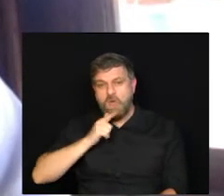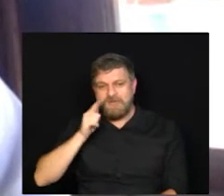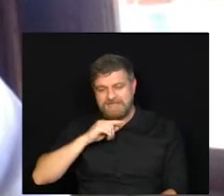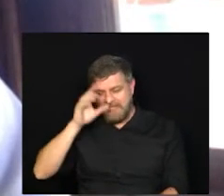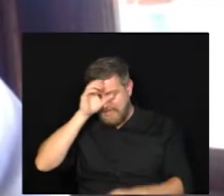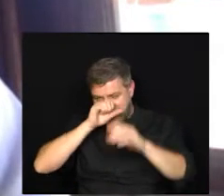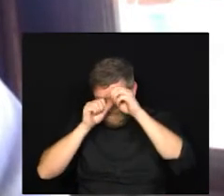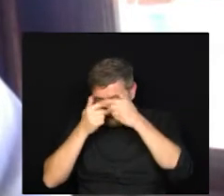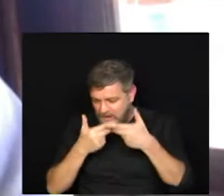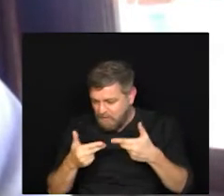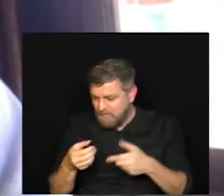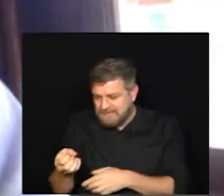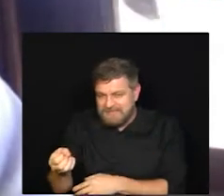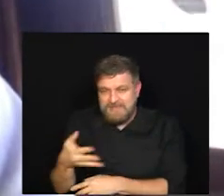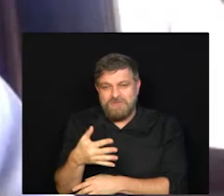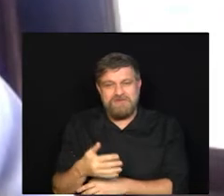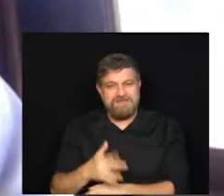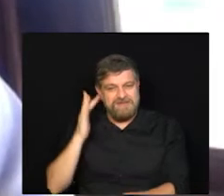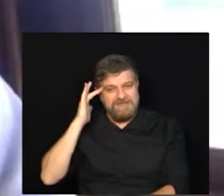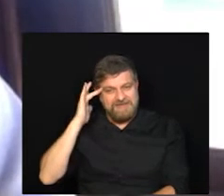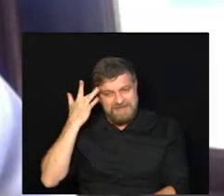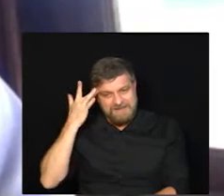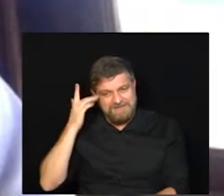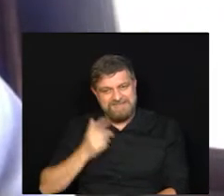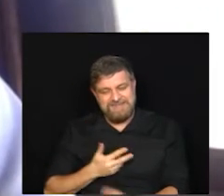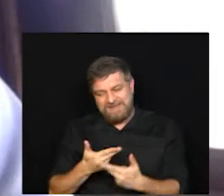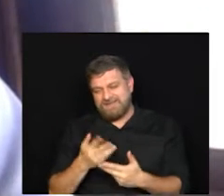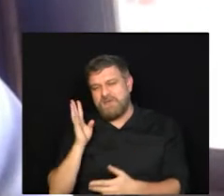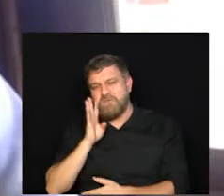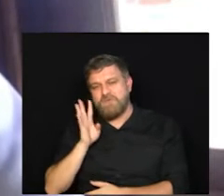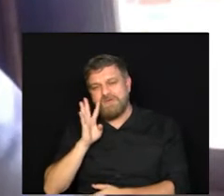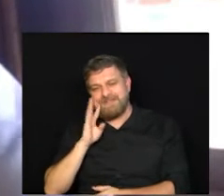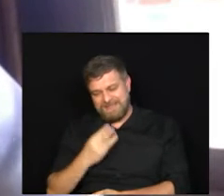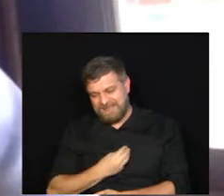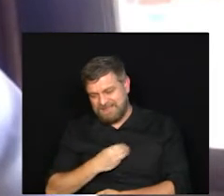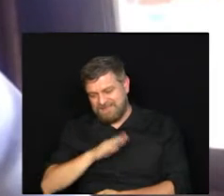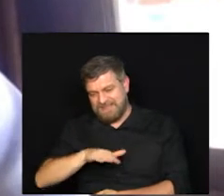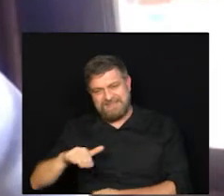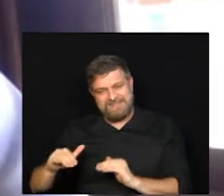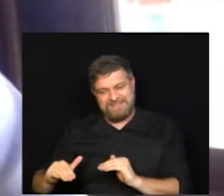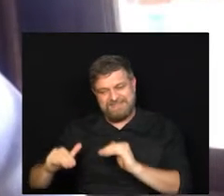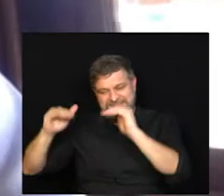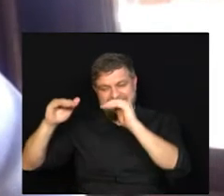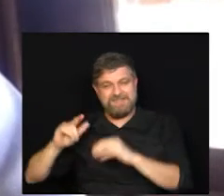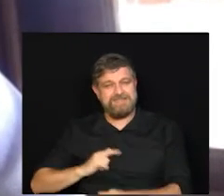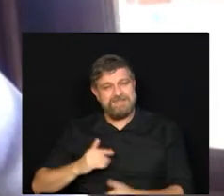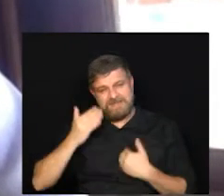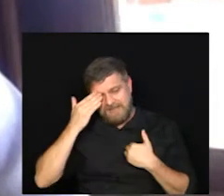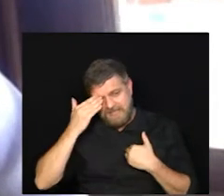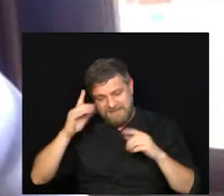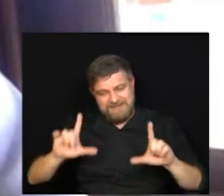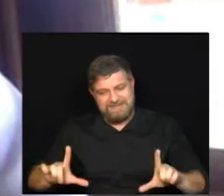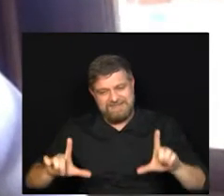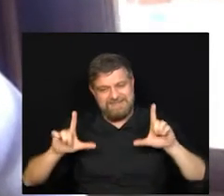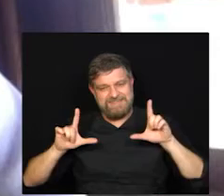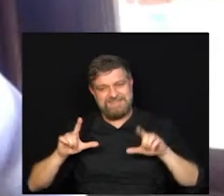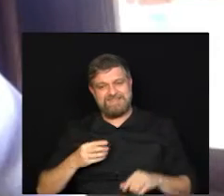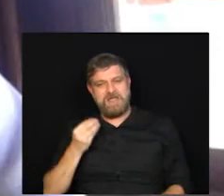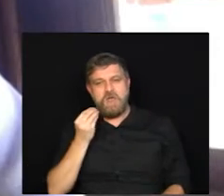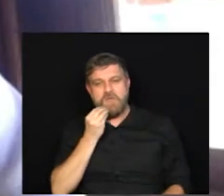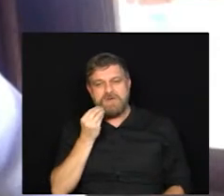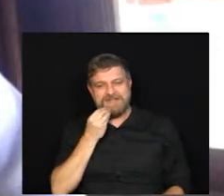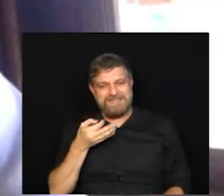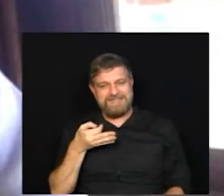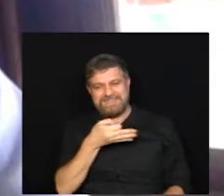aprender coisas novas aí, que eu acho que é uma coisa bacana para a vida deles. E agradeço muito a vocês aí a